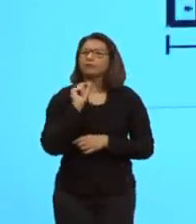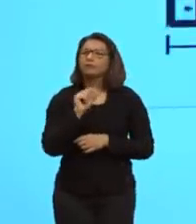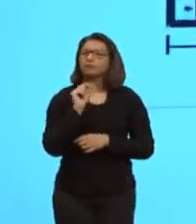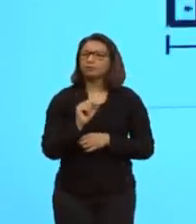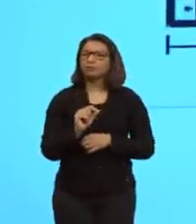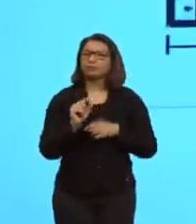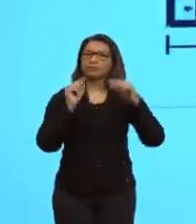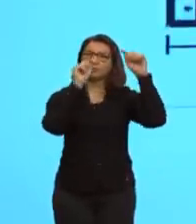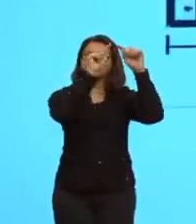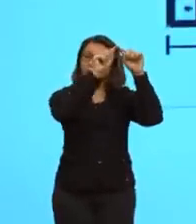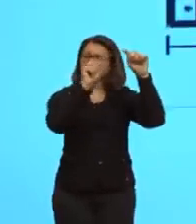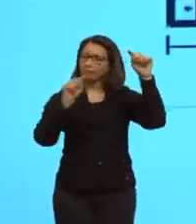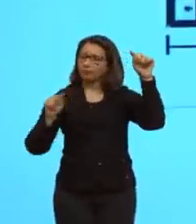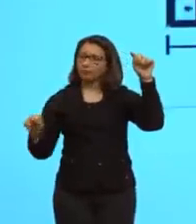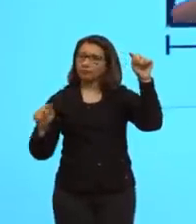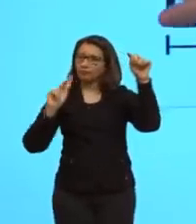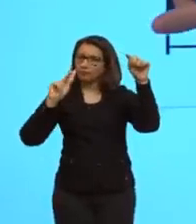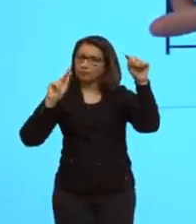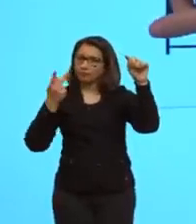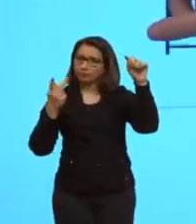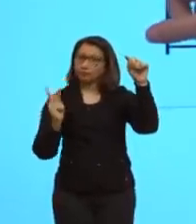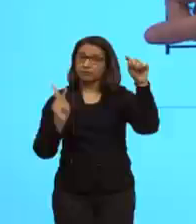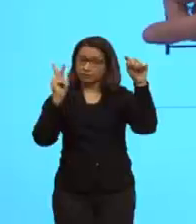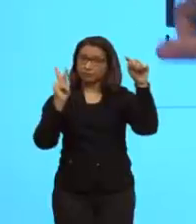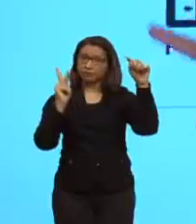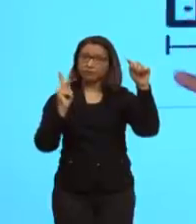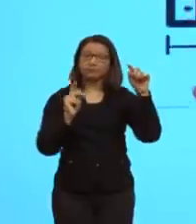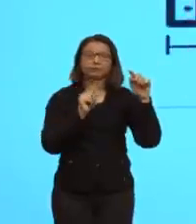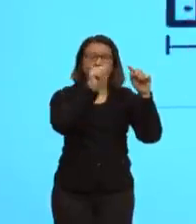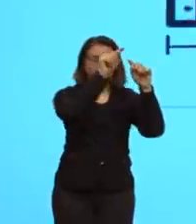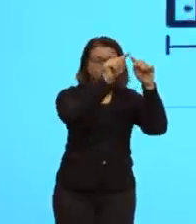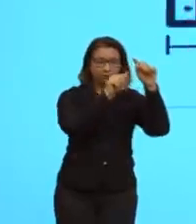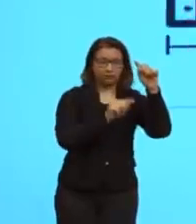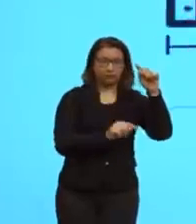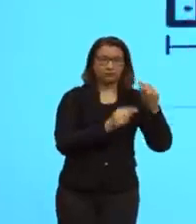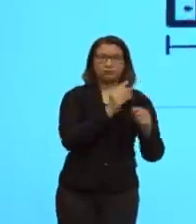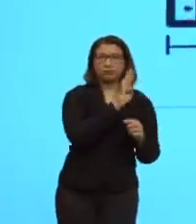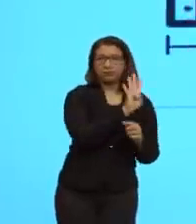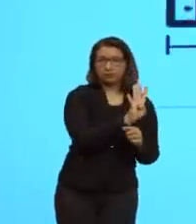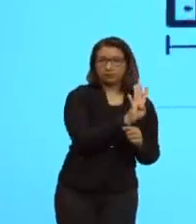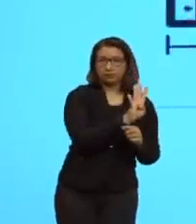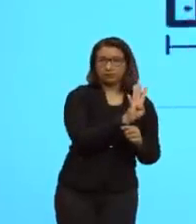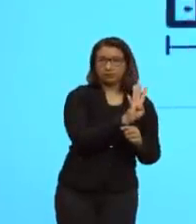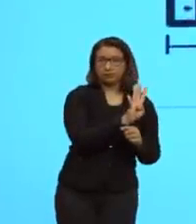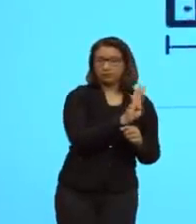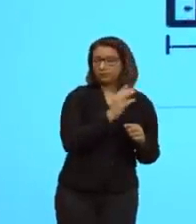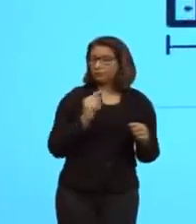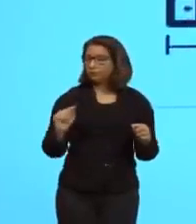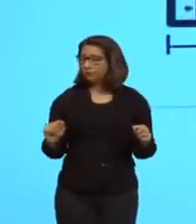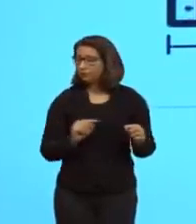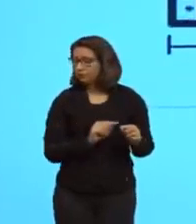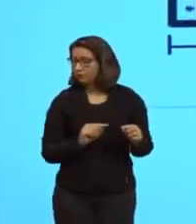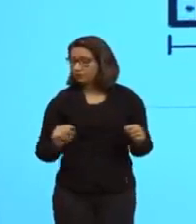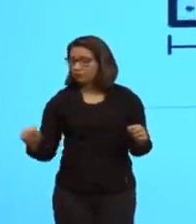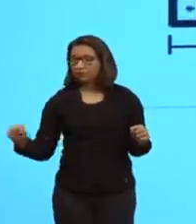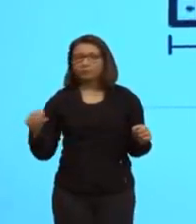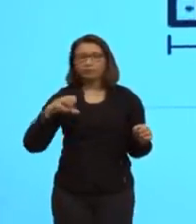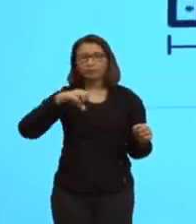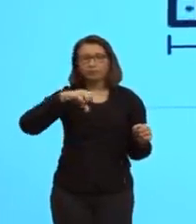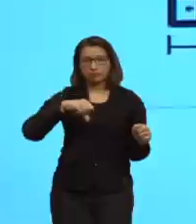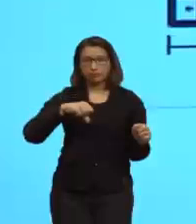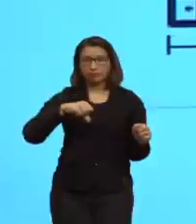y, um cateto 4 e o outro cateto 9,